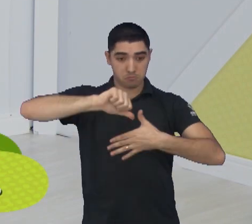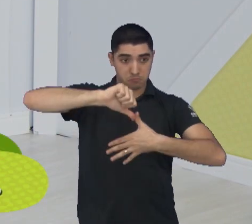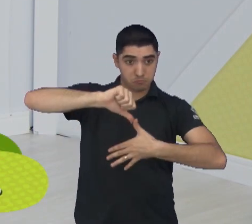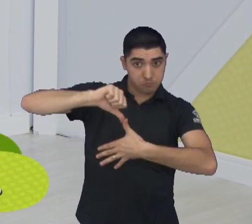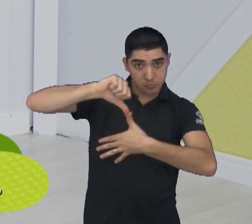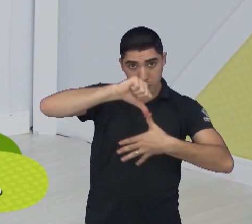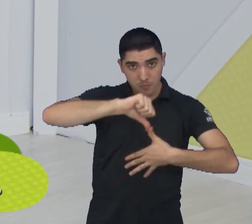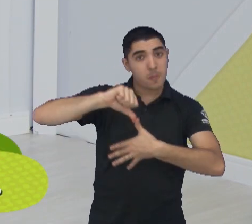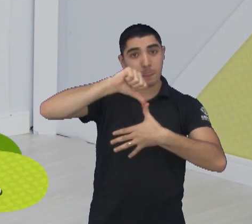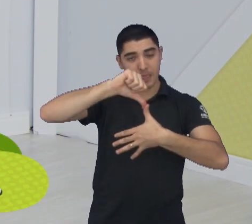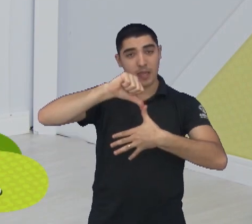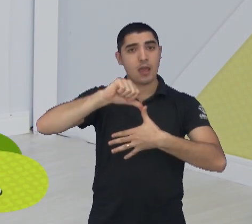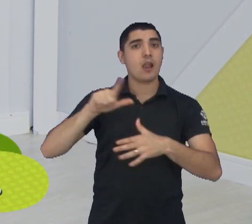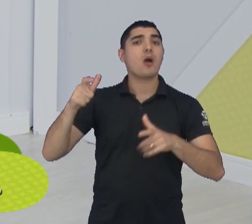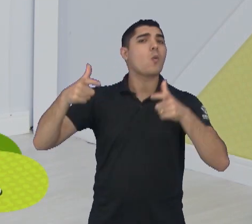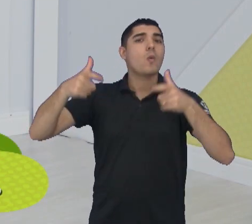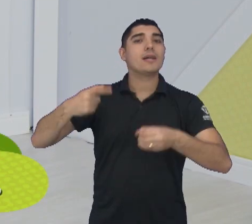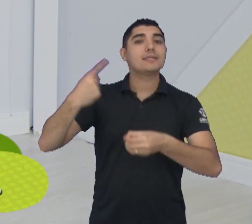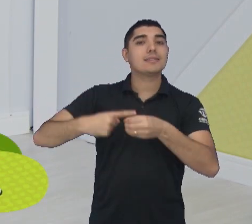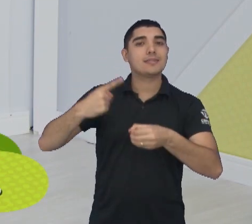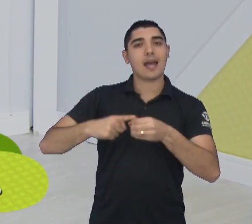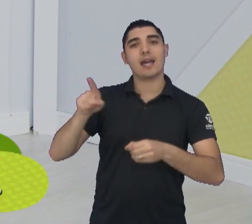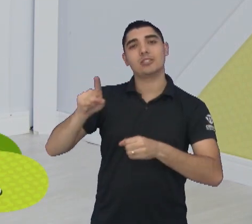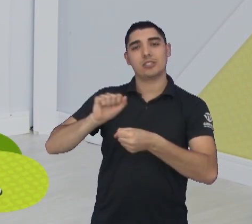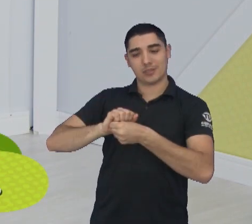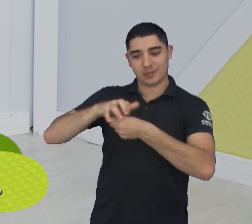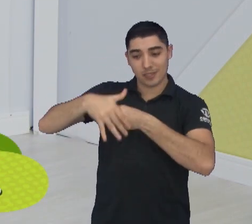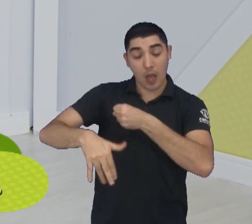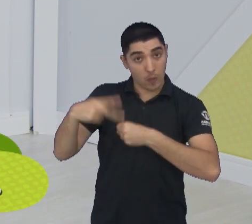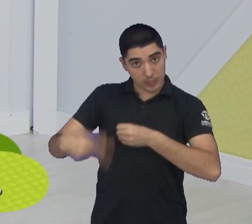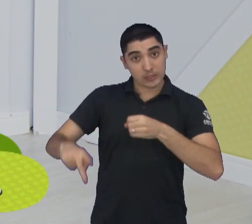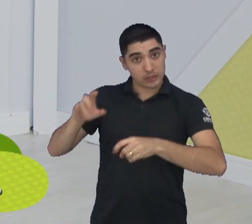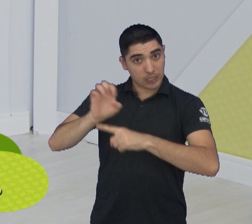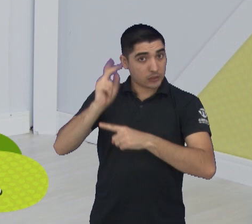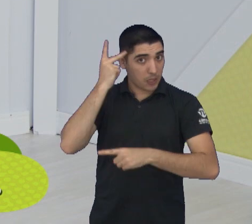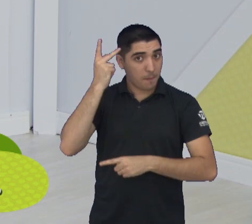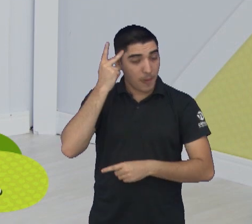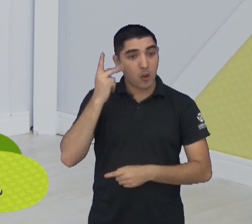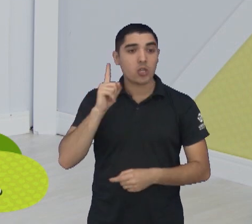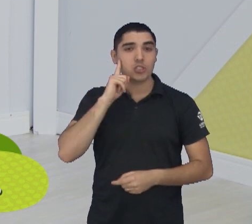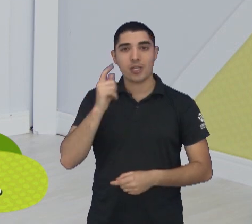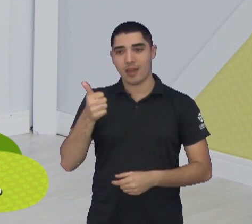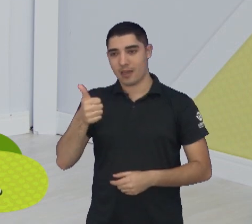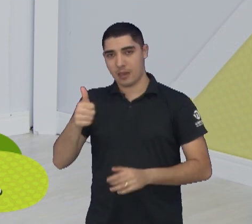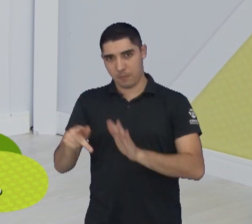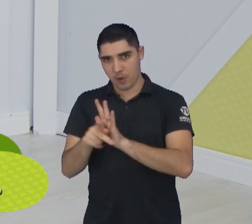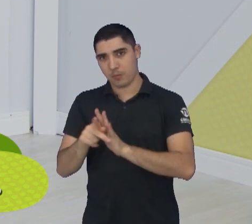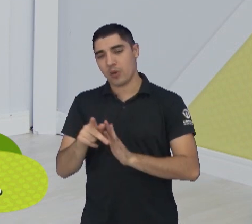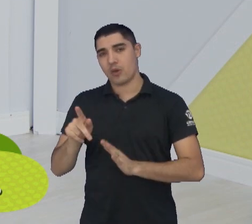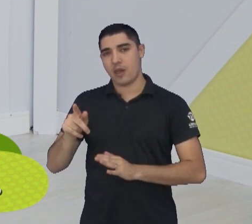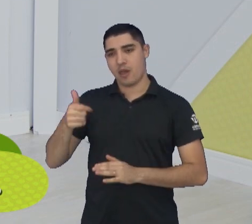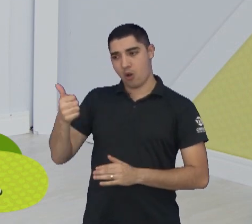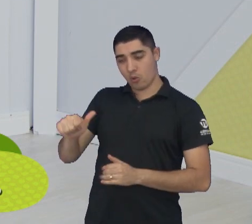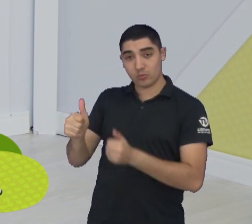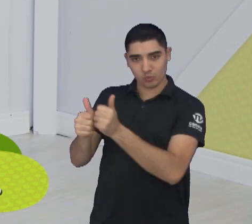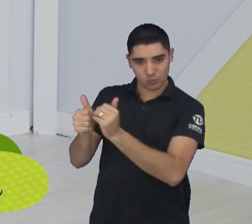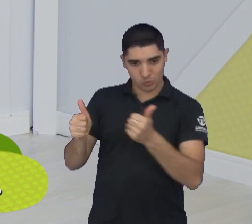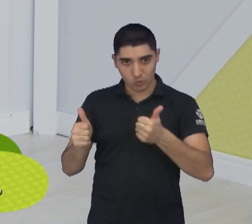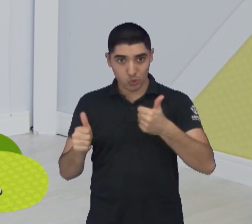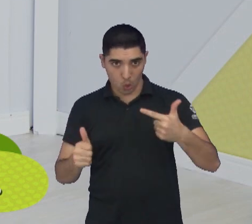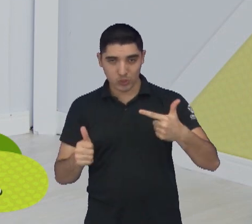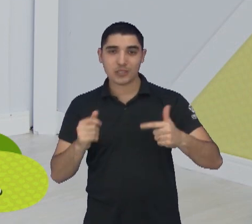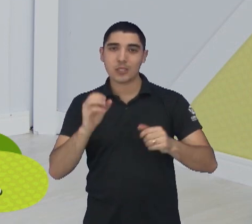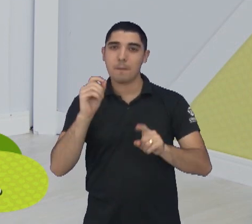da modalidade na cidade de Salto, aqui em São Paulo, entre os dias 12 e 15 de outubro, e voltou para casa com 2 troféus, hein? São José disputou